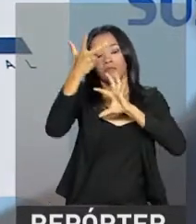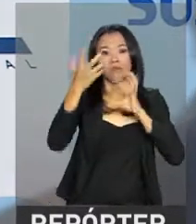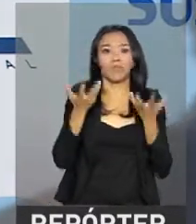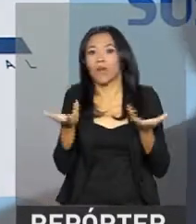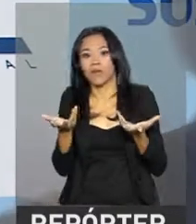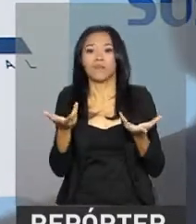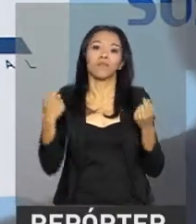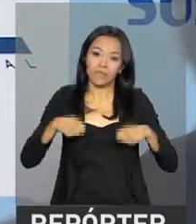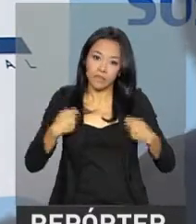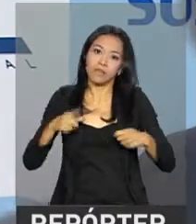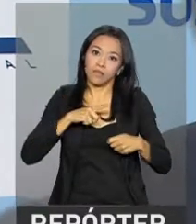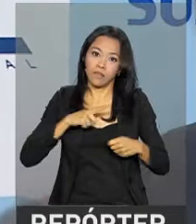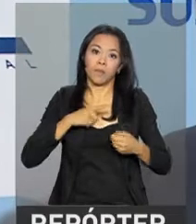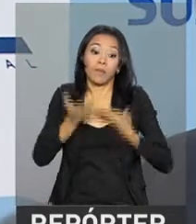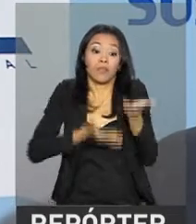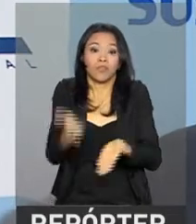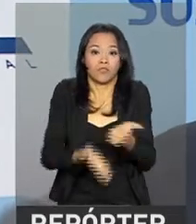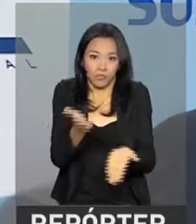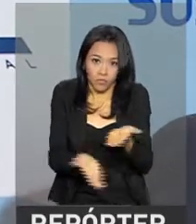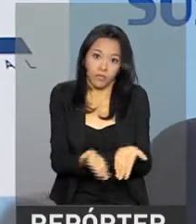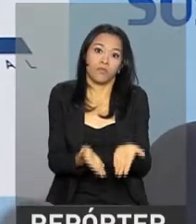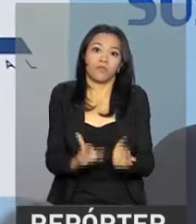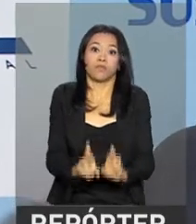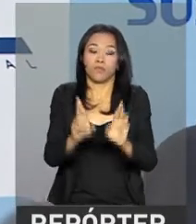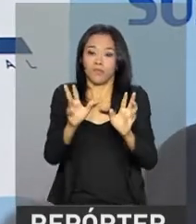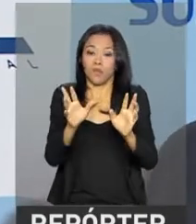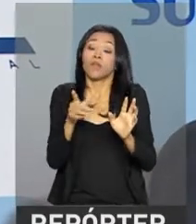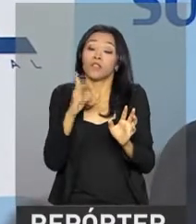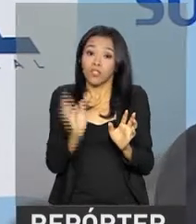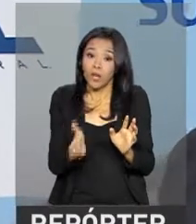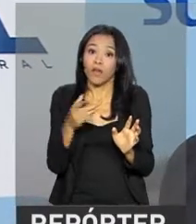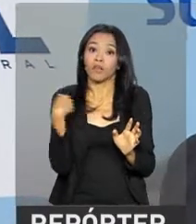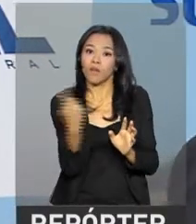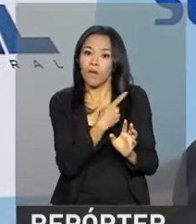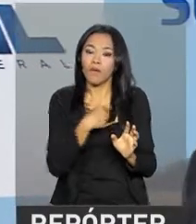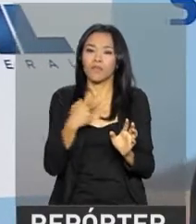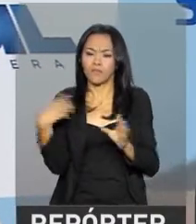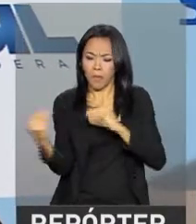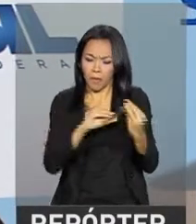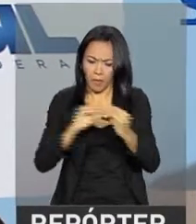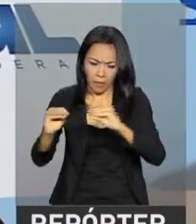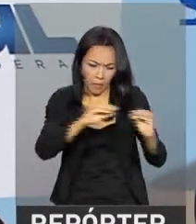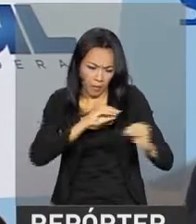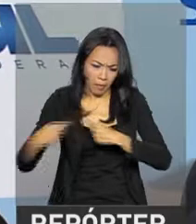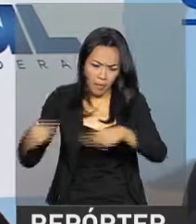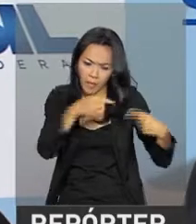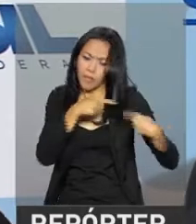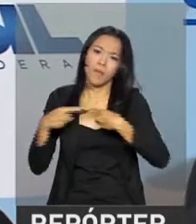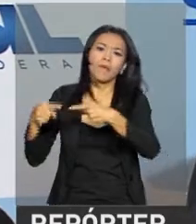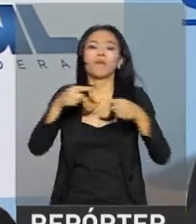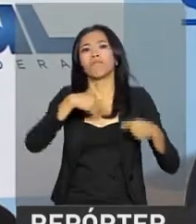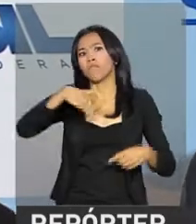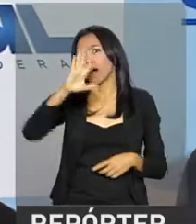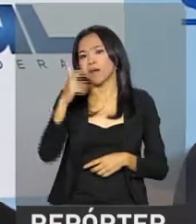atendimentos com estruturas diferentes. Nós estamos adequando, é uma pactuação muito debatida, muito apoiada,